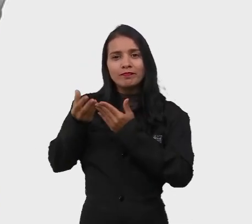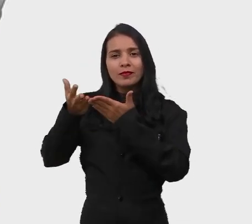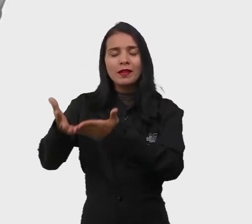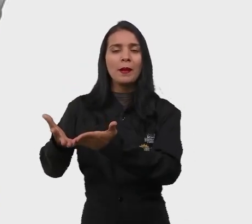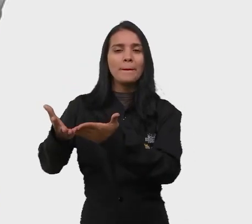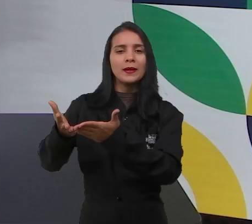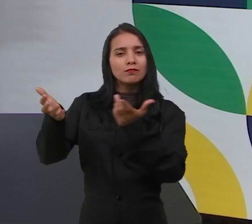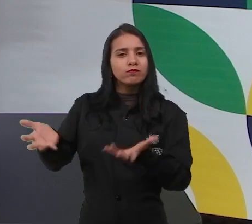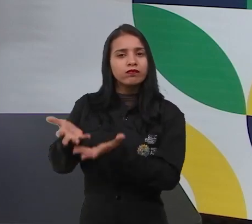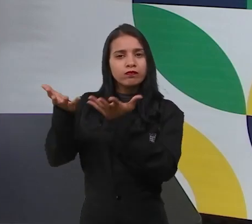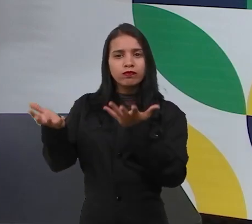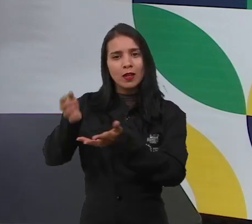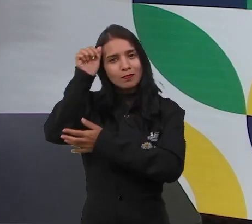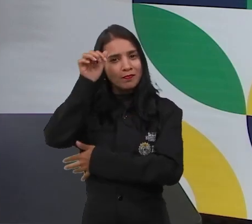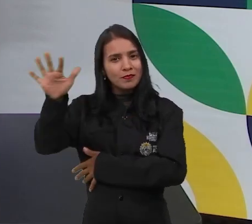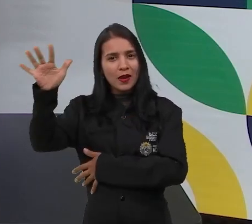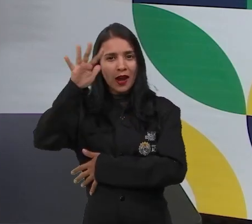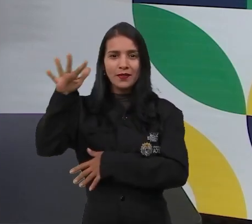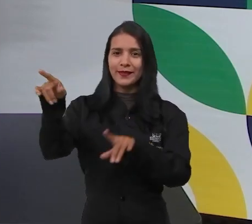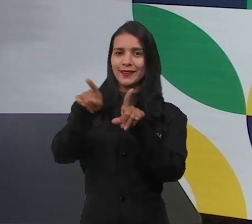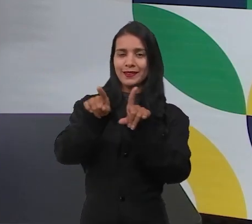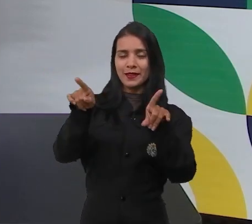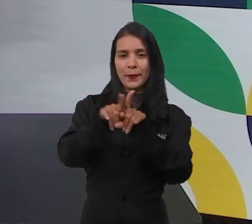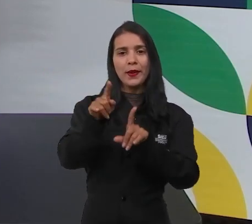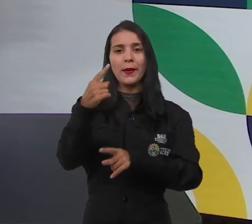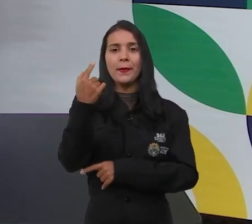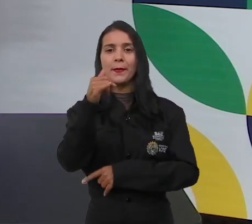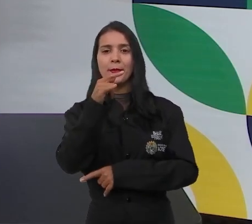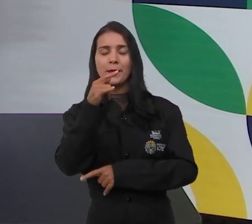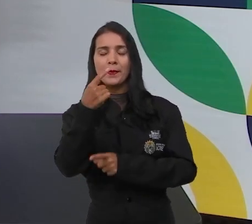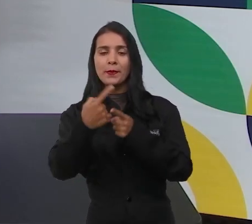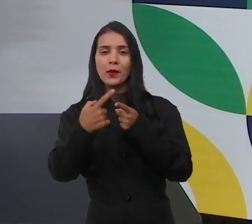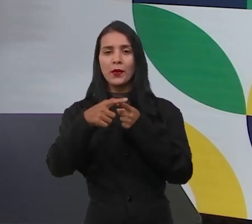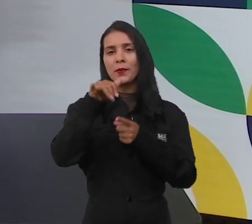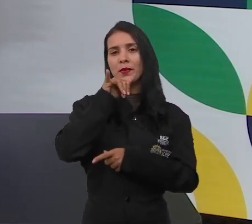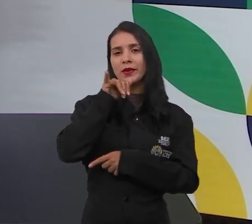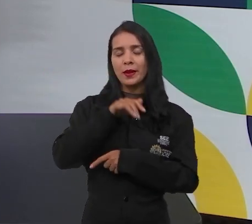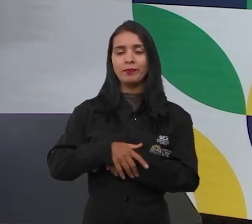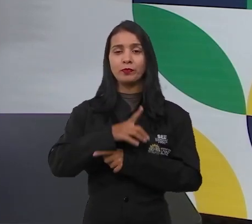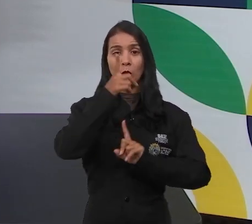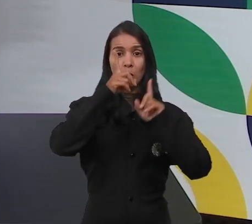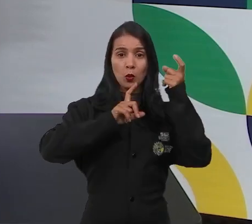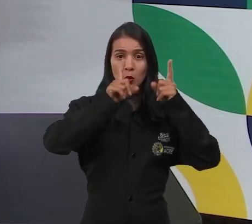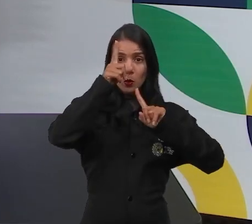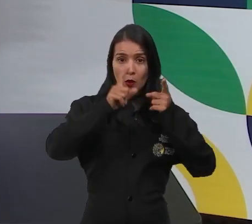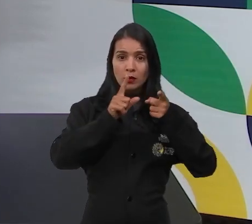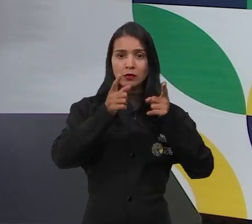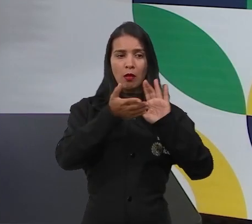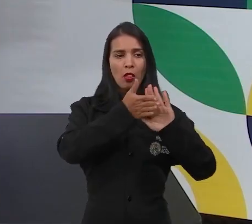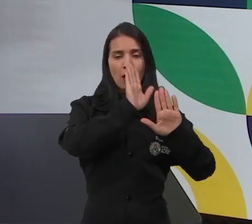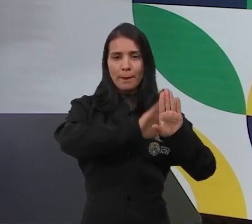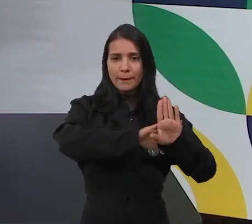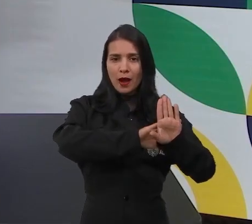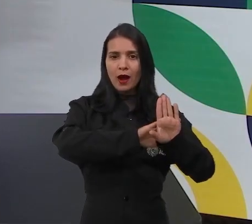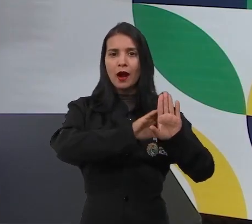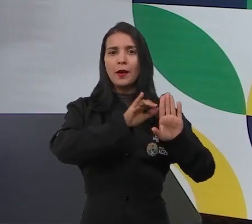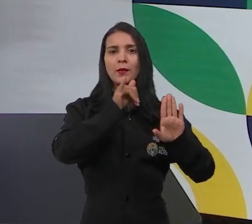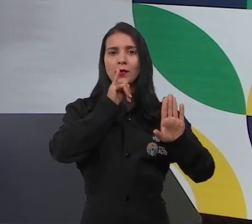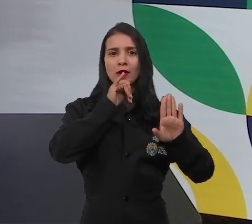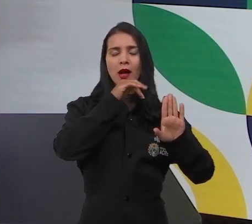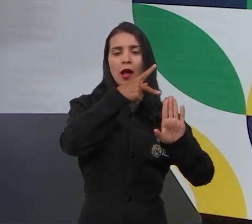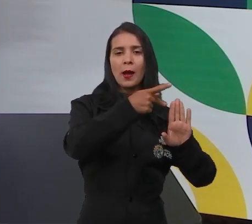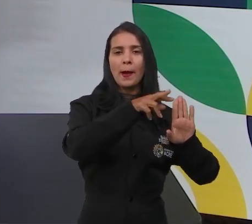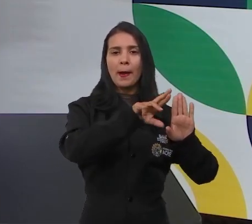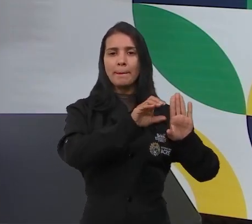interlocutor. Então está muito enraizado também, pessoal, aquela questão das expressões idiomáticas, os provérbios. Lembra que nós